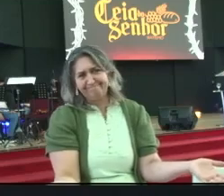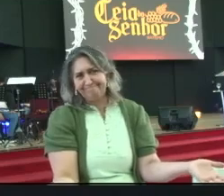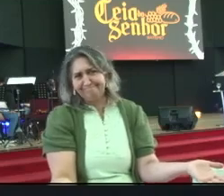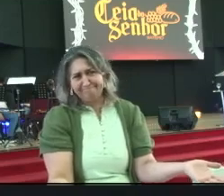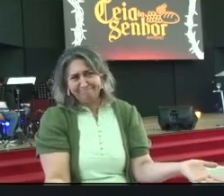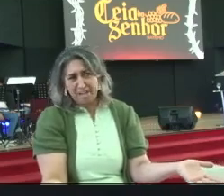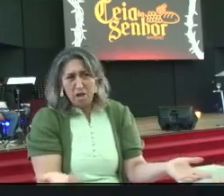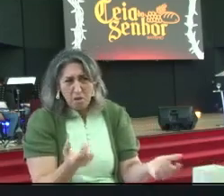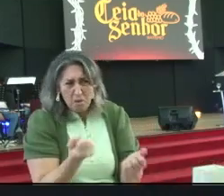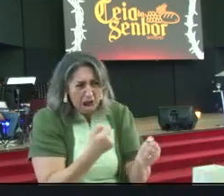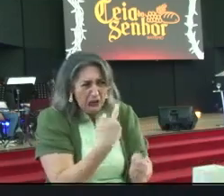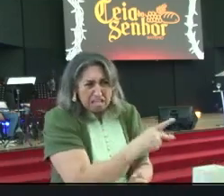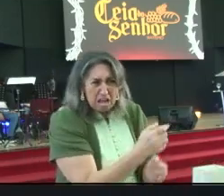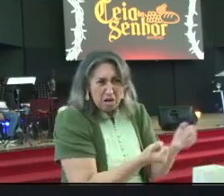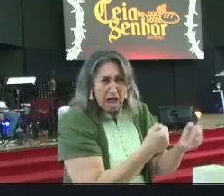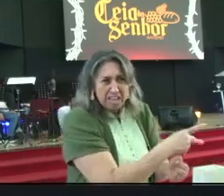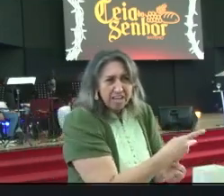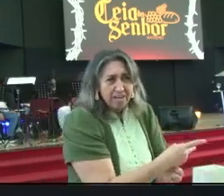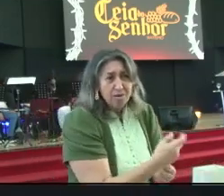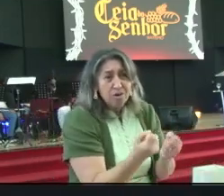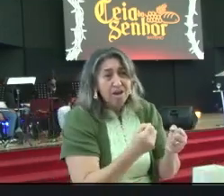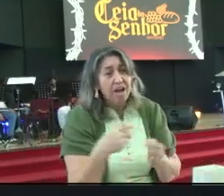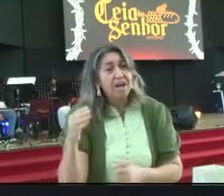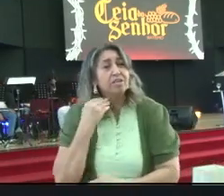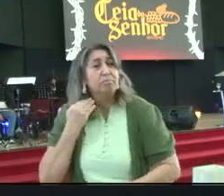infeliz, é do banco.